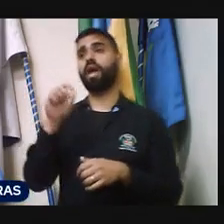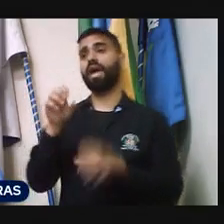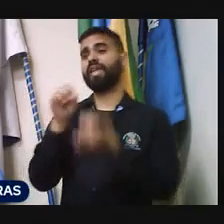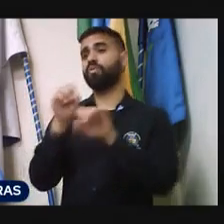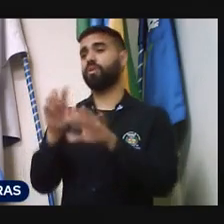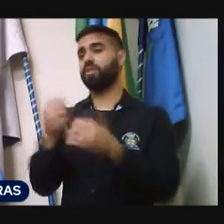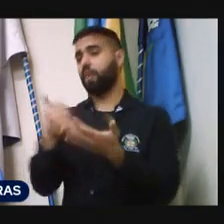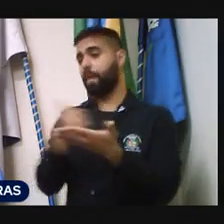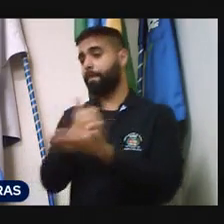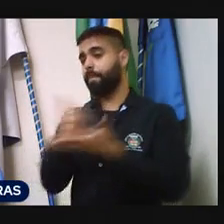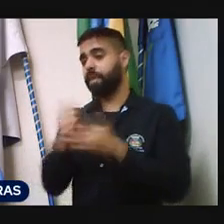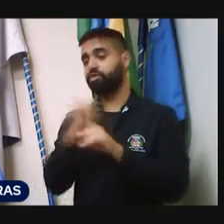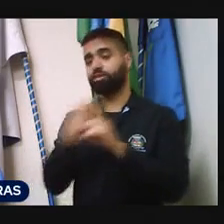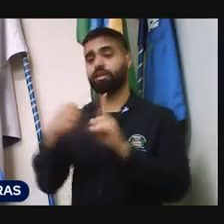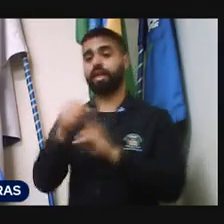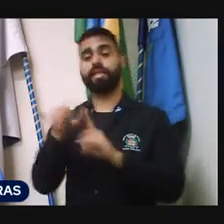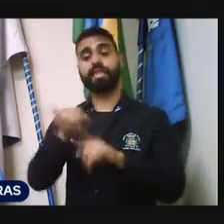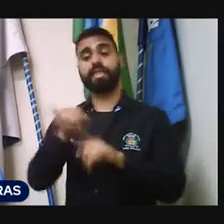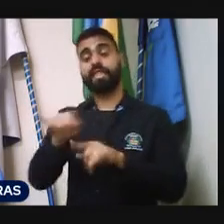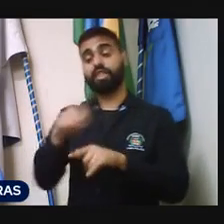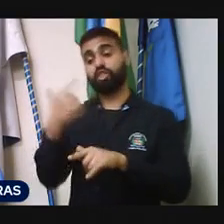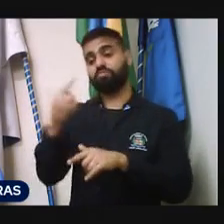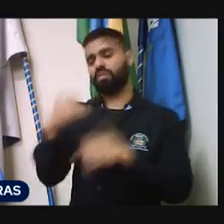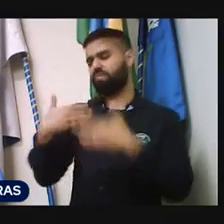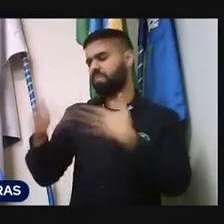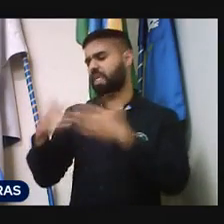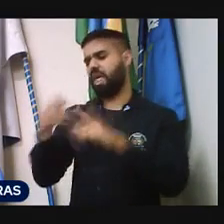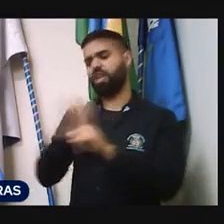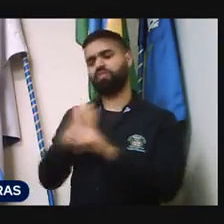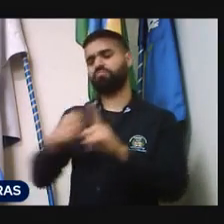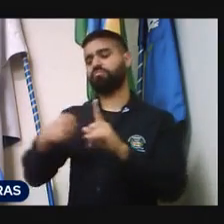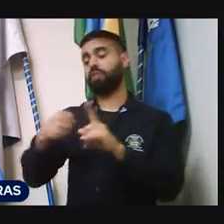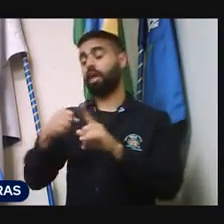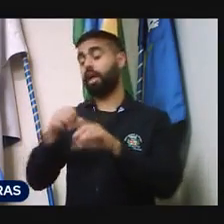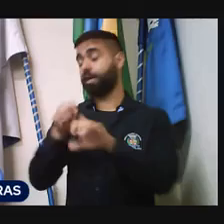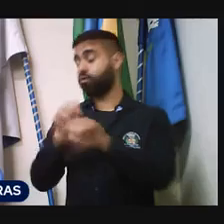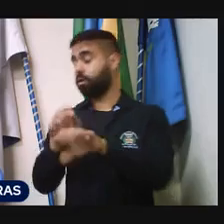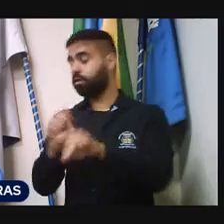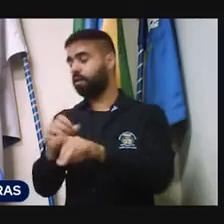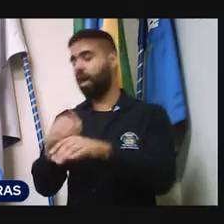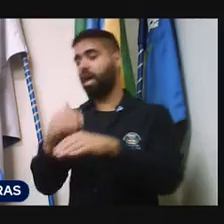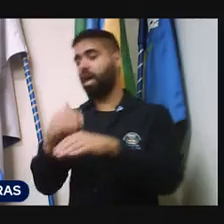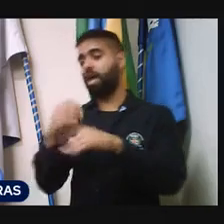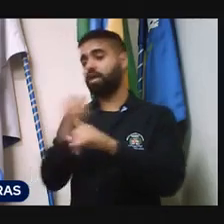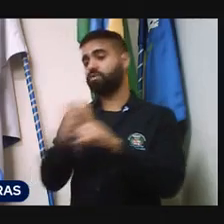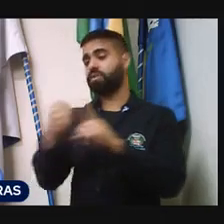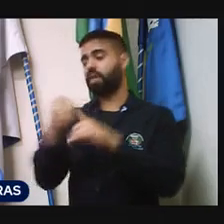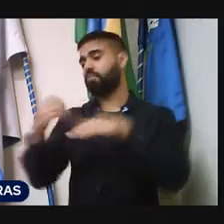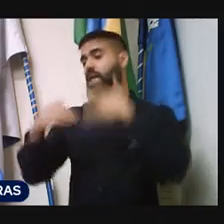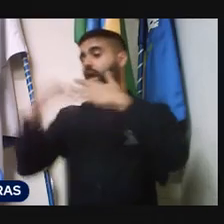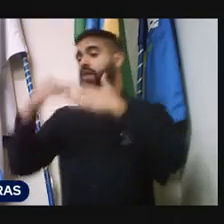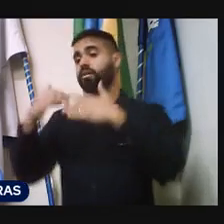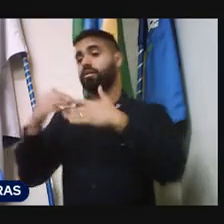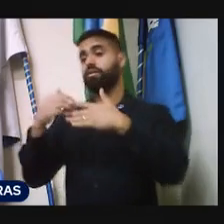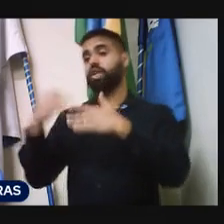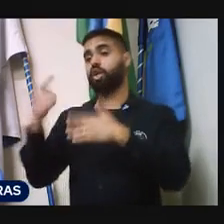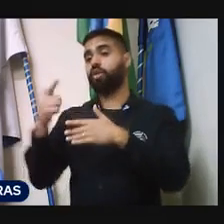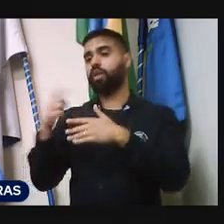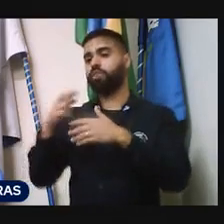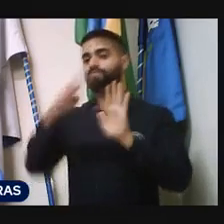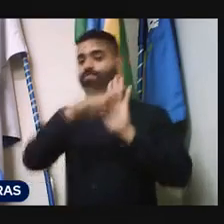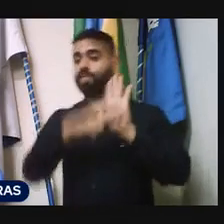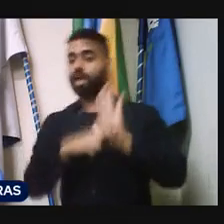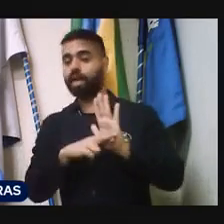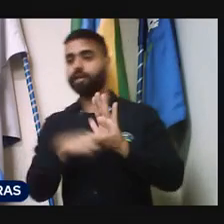de uma sociedade é a gente não tá ligando para educação a gente tá deixando uma sociedade de crescer ainda mais agora para academia né Sem coordenação